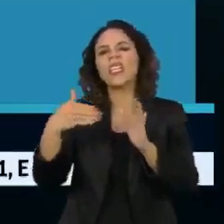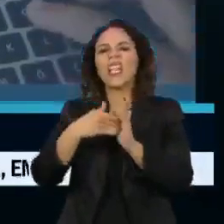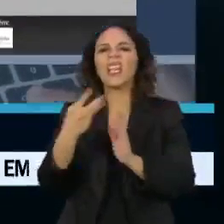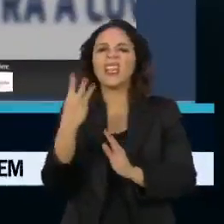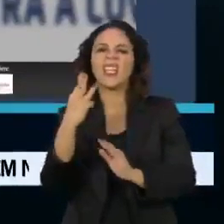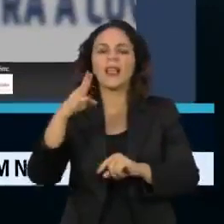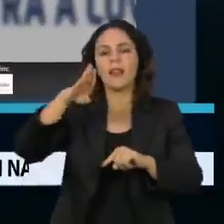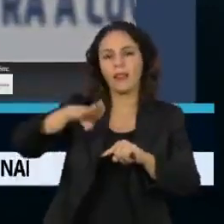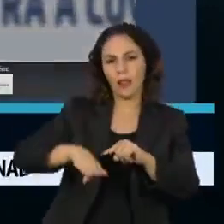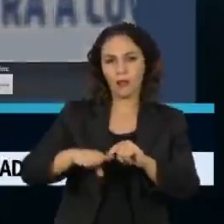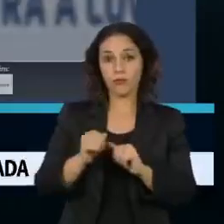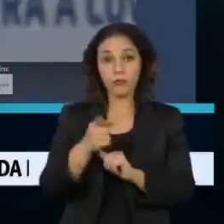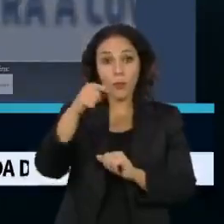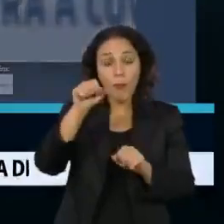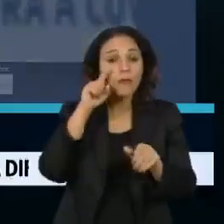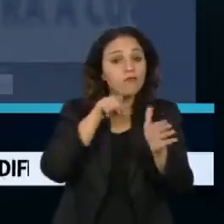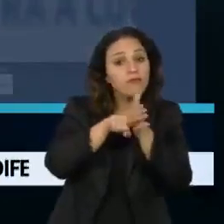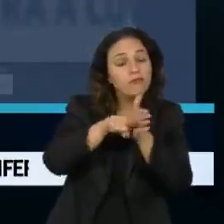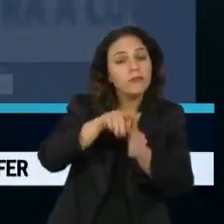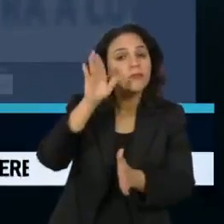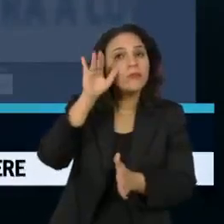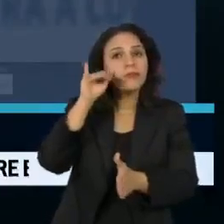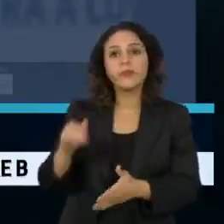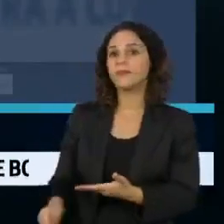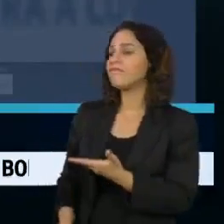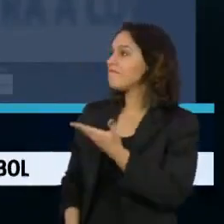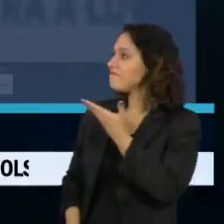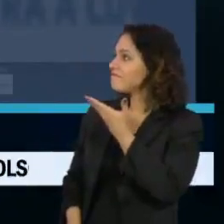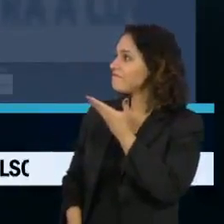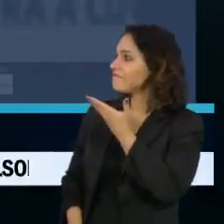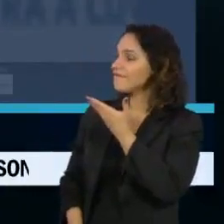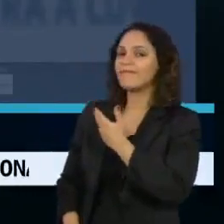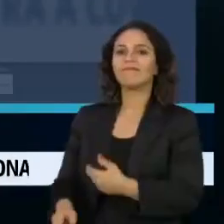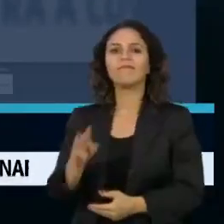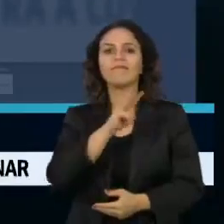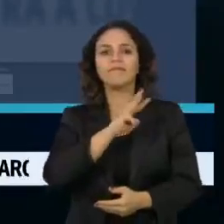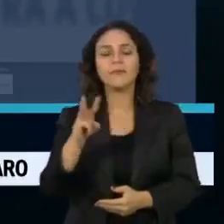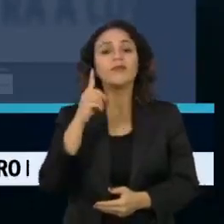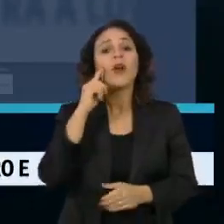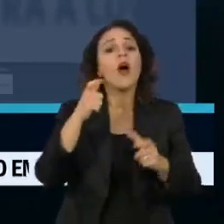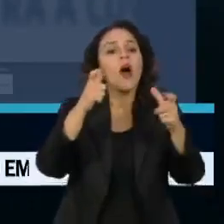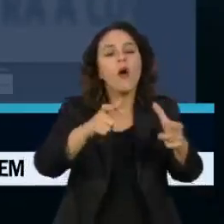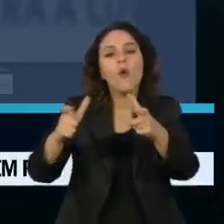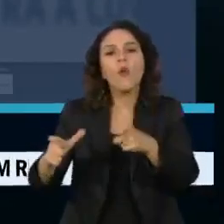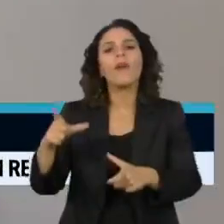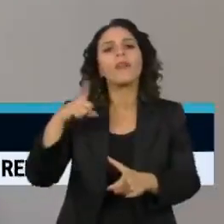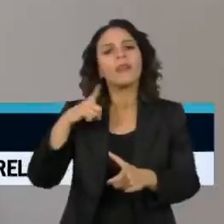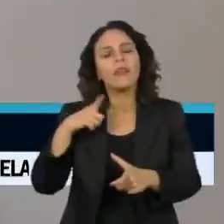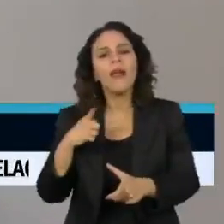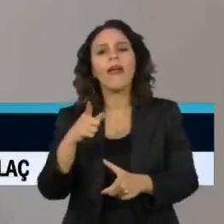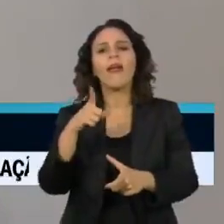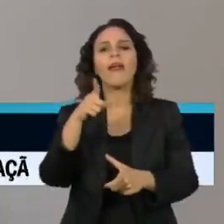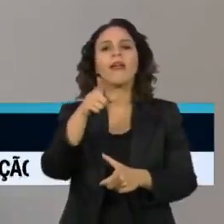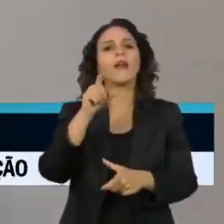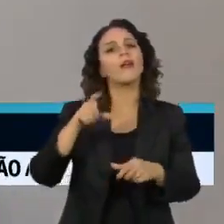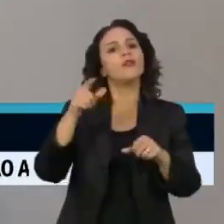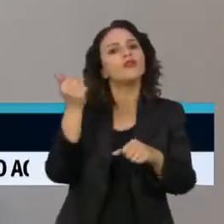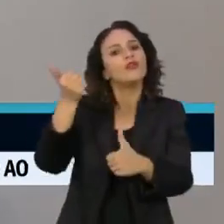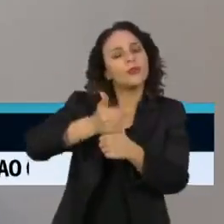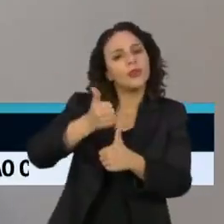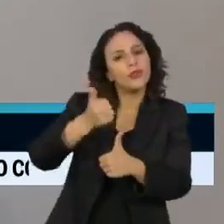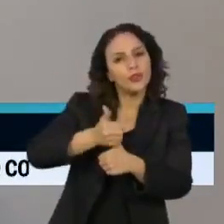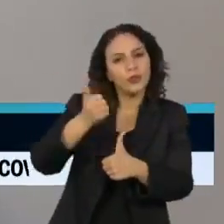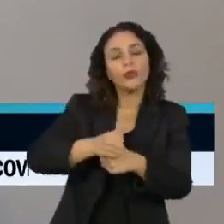as pessoas poderão consultar o de olho na fila para saber então Quais as unidades megapostos e também os